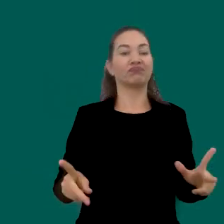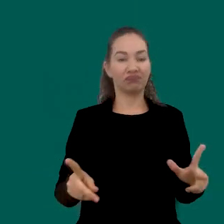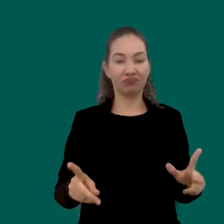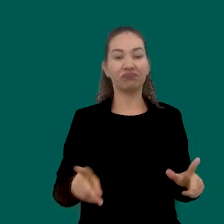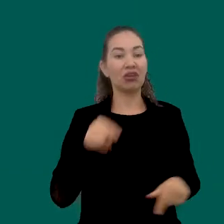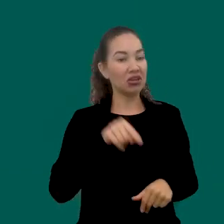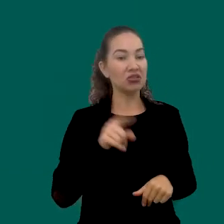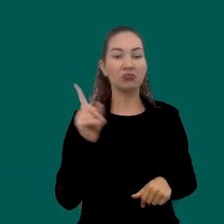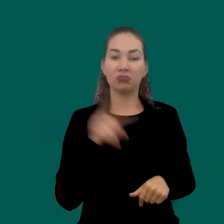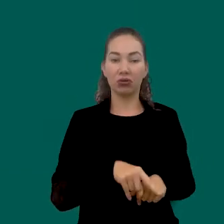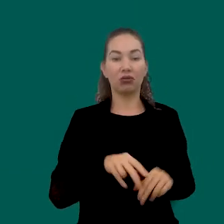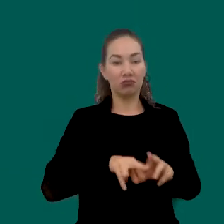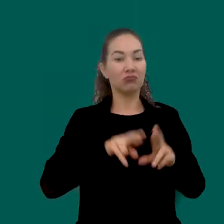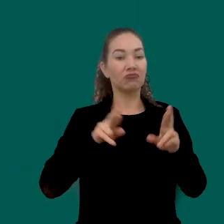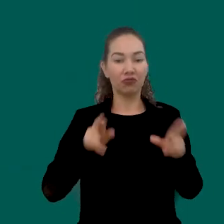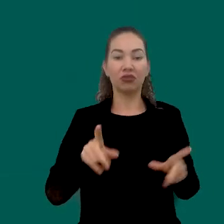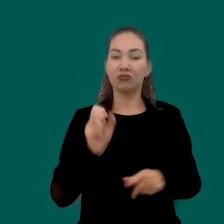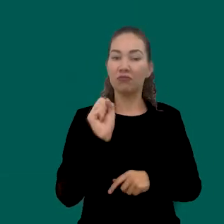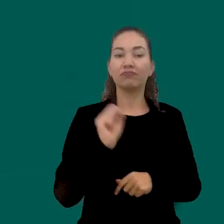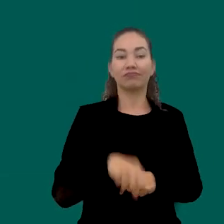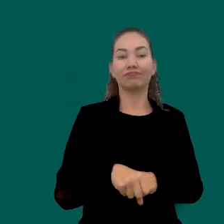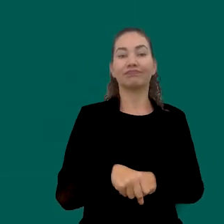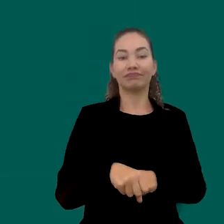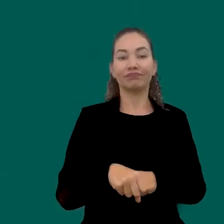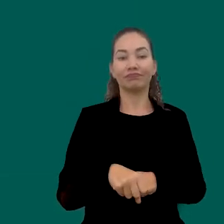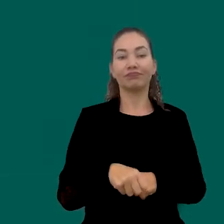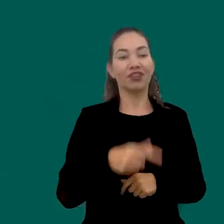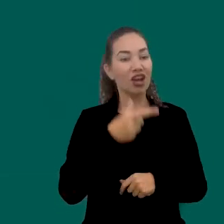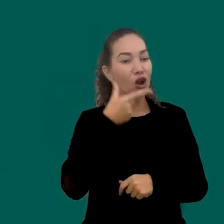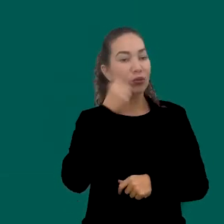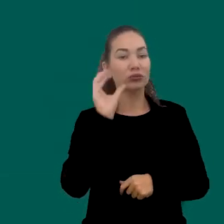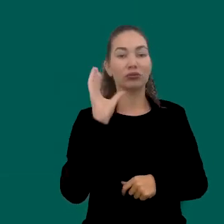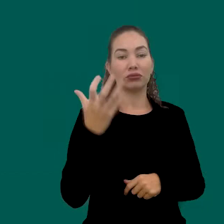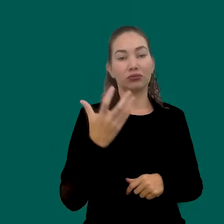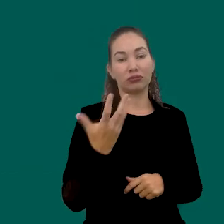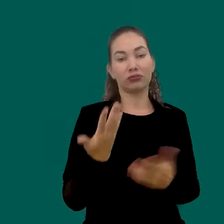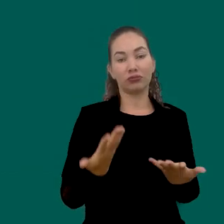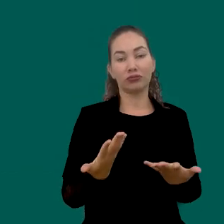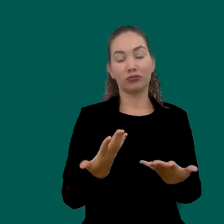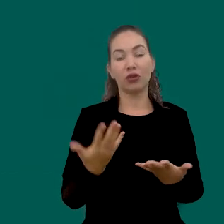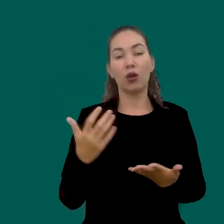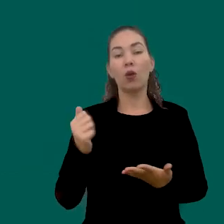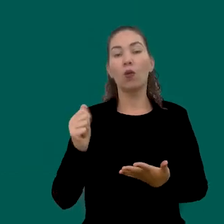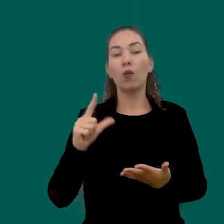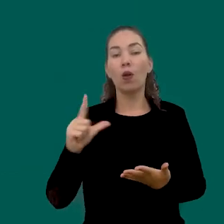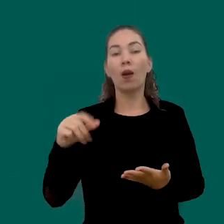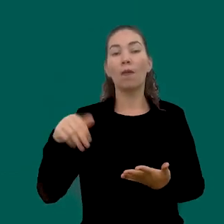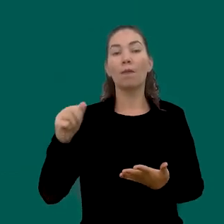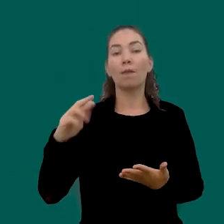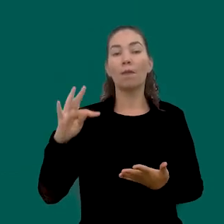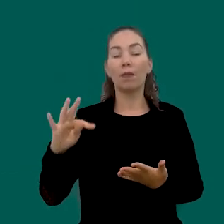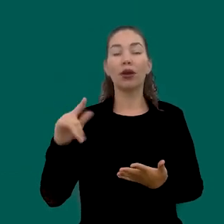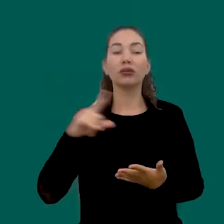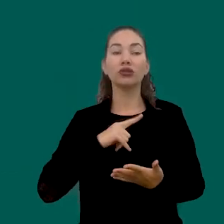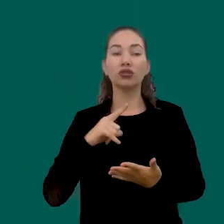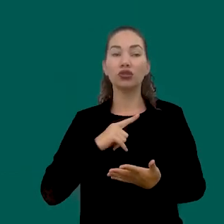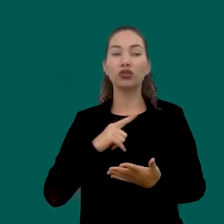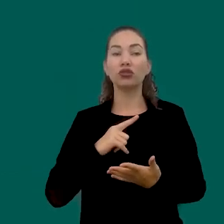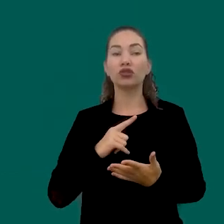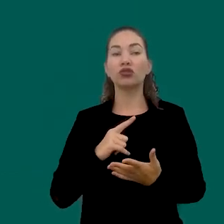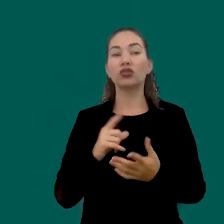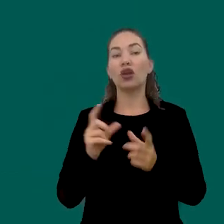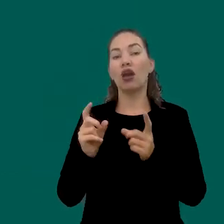Esse é o grande diferencial que ganha o jogo dentro desse negócio. O próprio Walmart é um exemplo. Quando ele veio para o Brasil, ele vendia